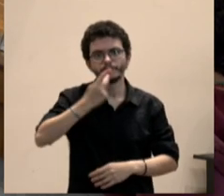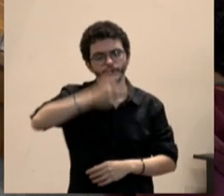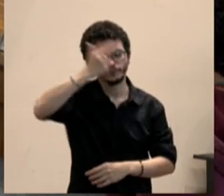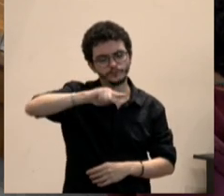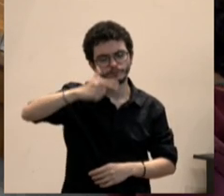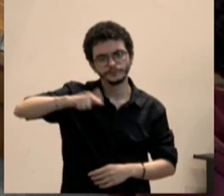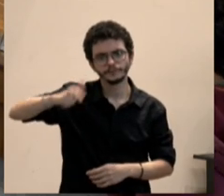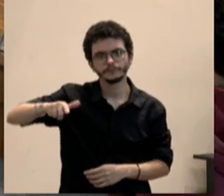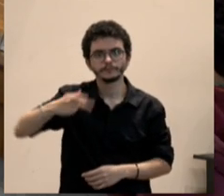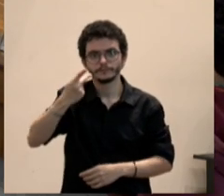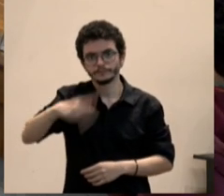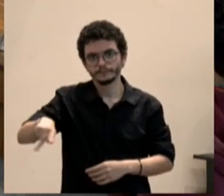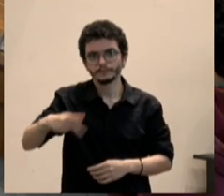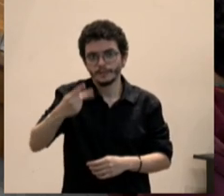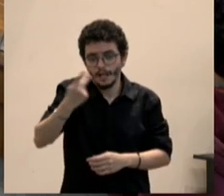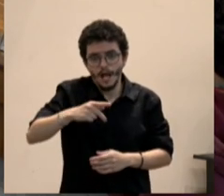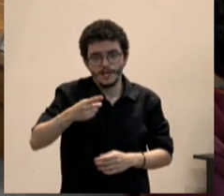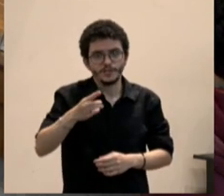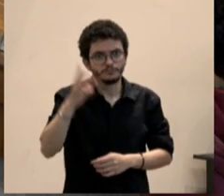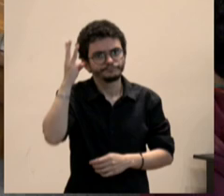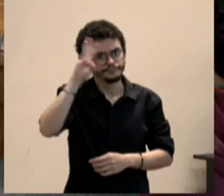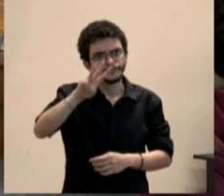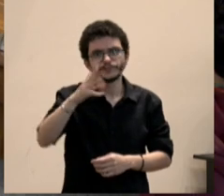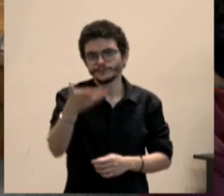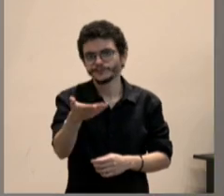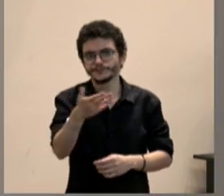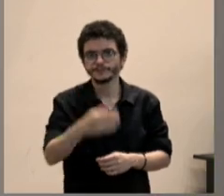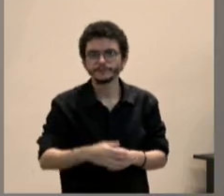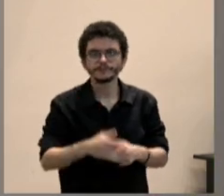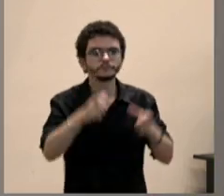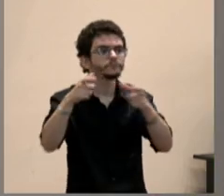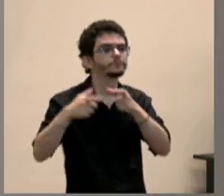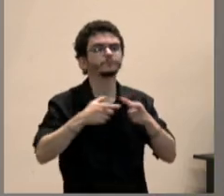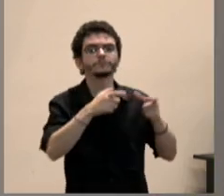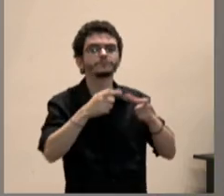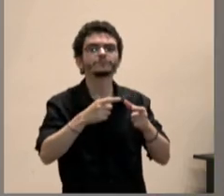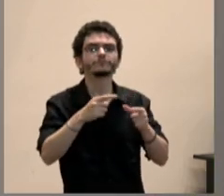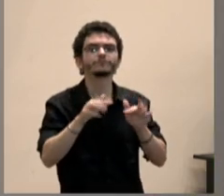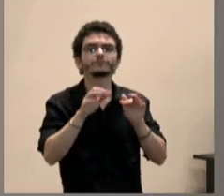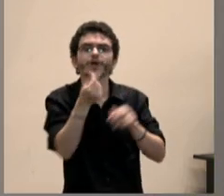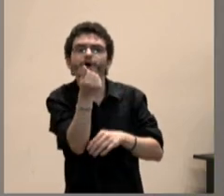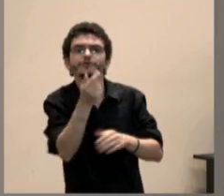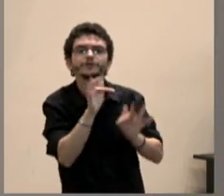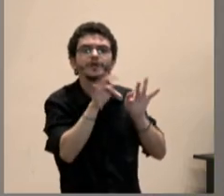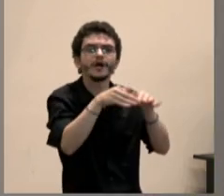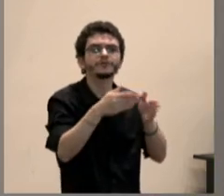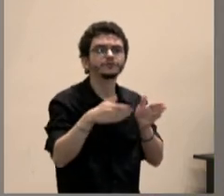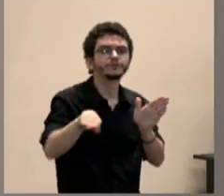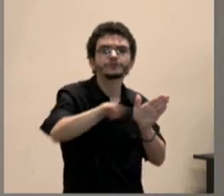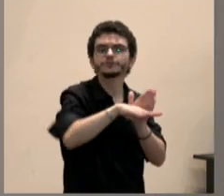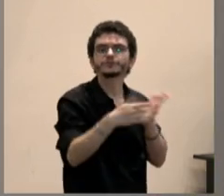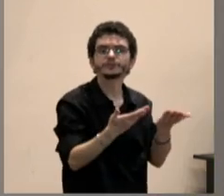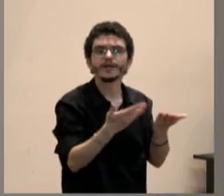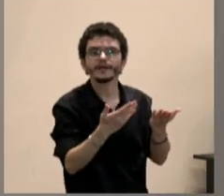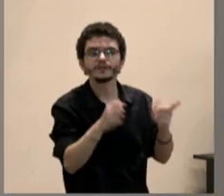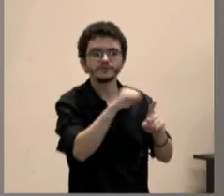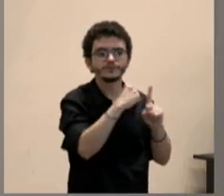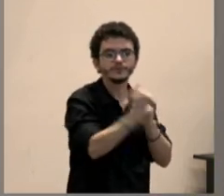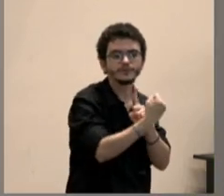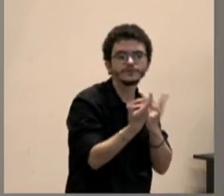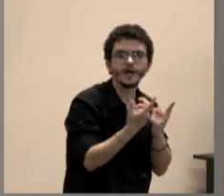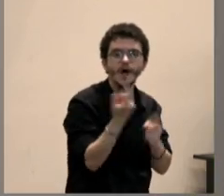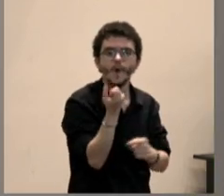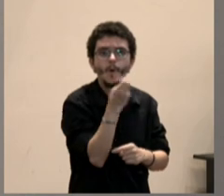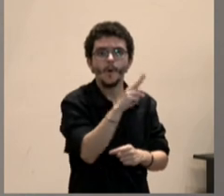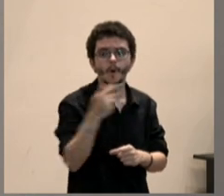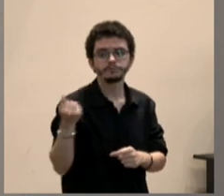também ao longo desses dias todos. Para onde vai o dinheiro? Vai para o lado social ou vai para o lado do capital? E é claro que o lado do